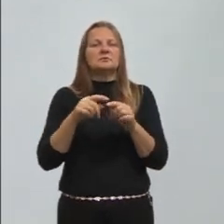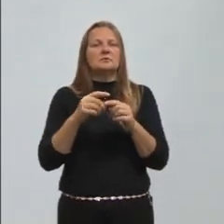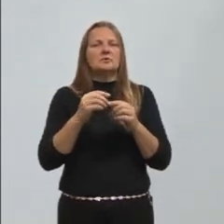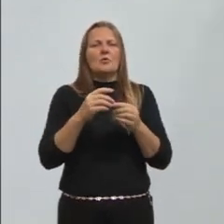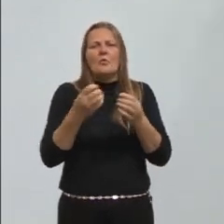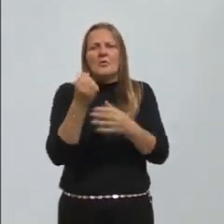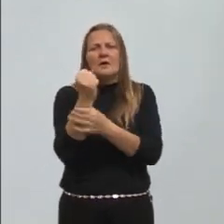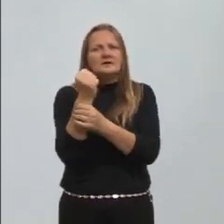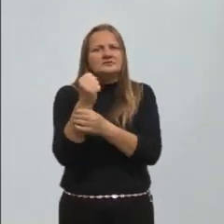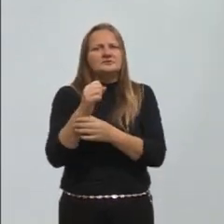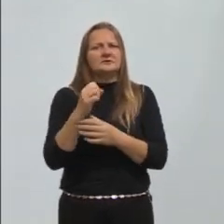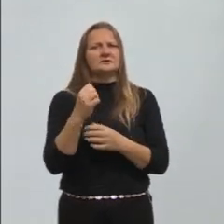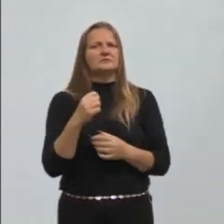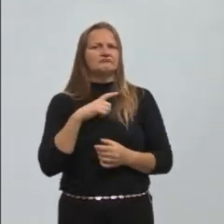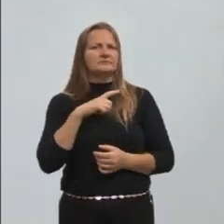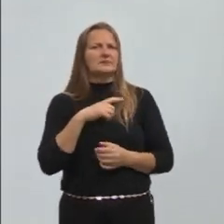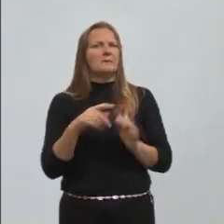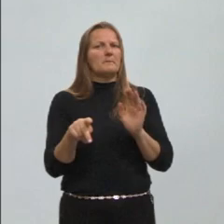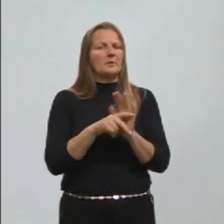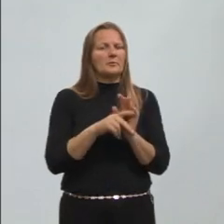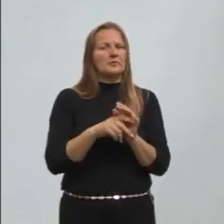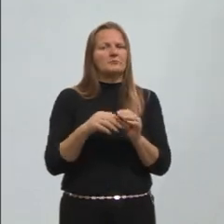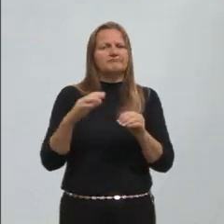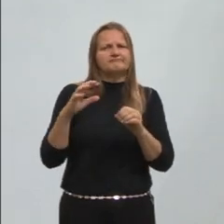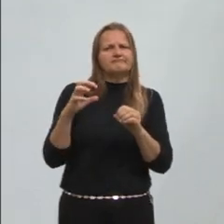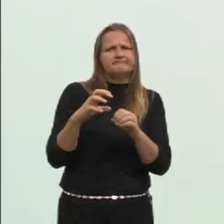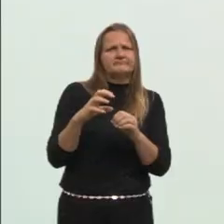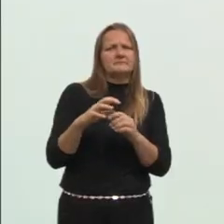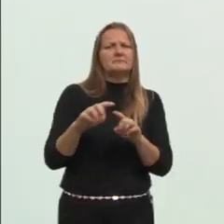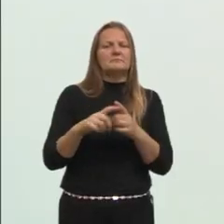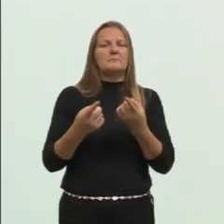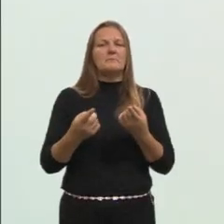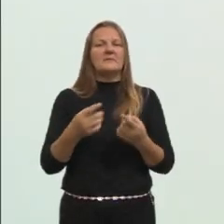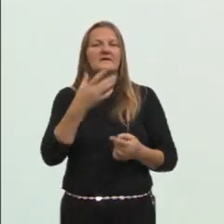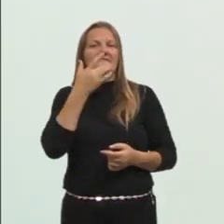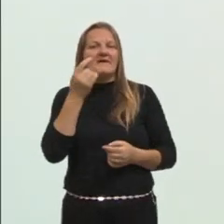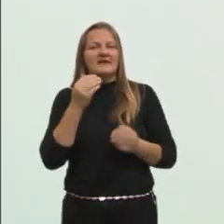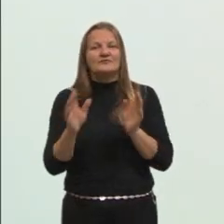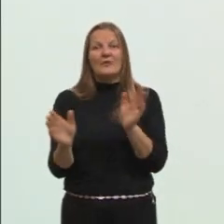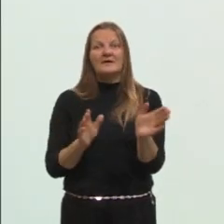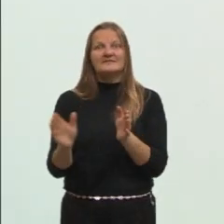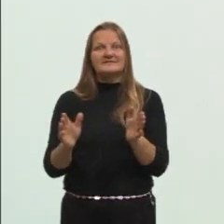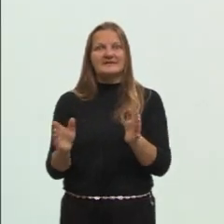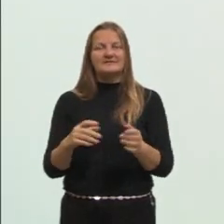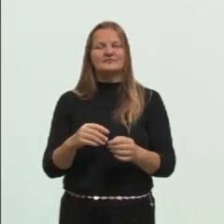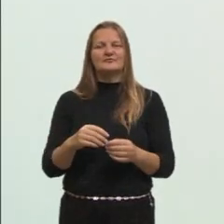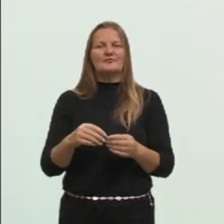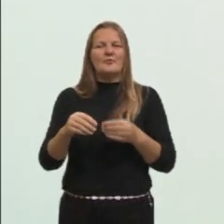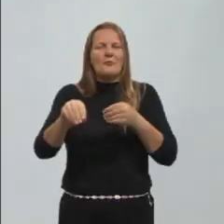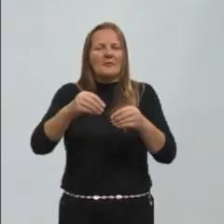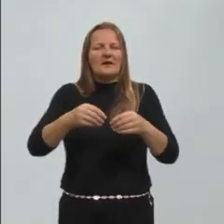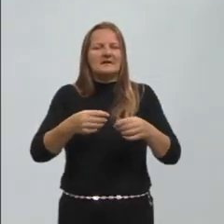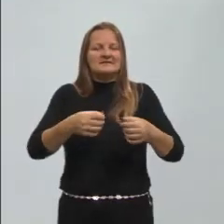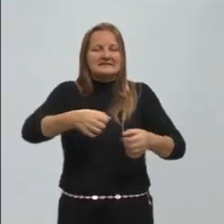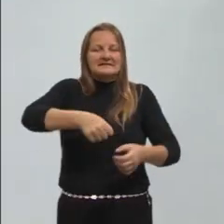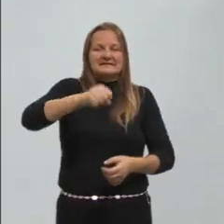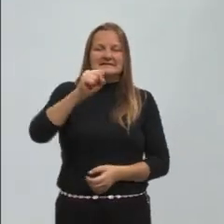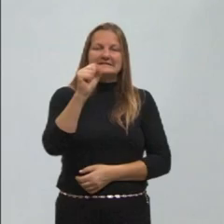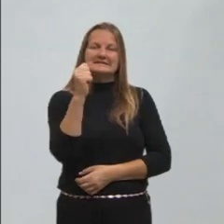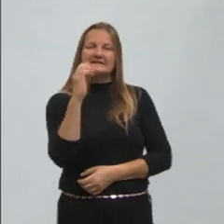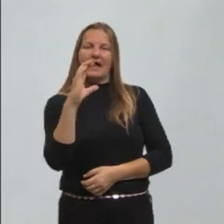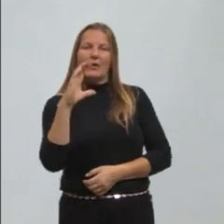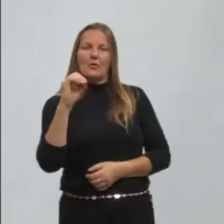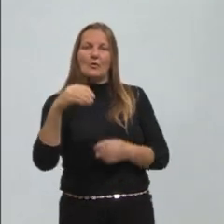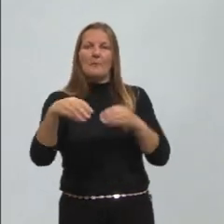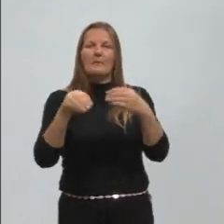garantia de segurança alimentar quem não tem contaminação esse fácil acesso muitas vezes a uma embalagem né então tem essa pegada